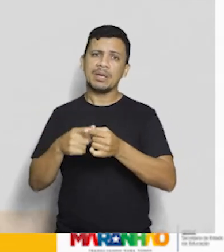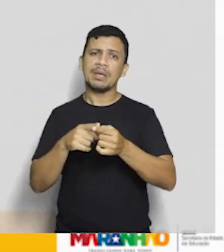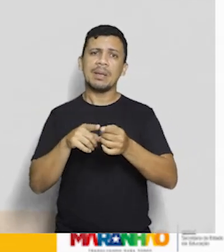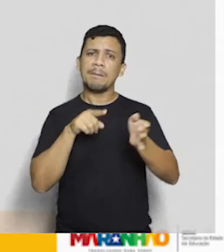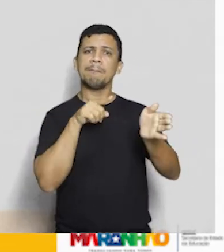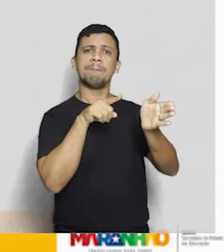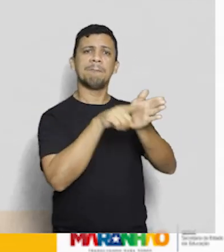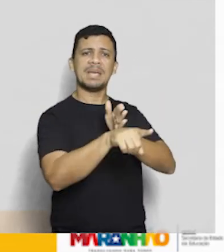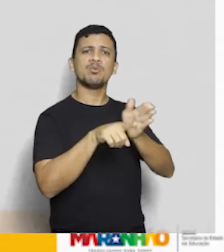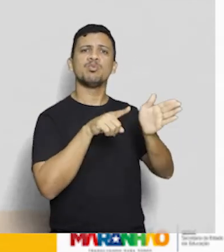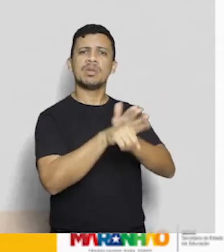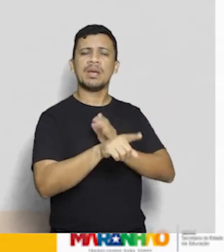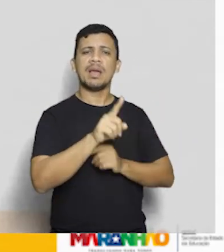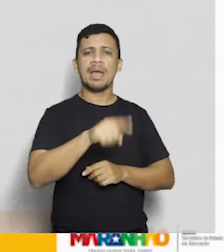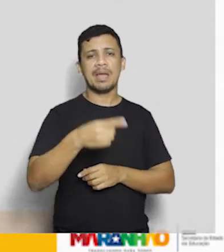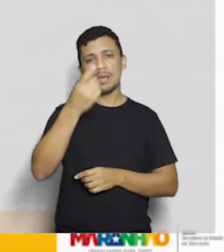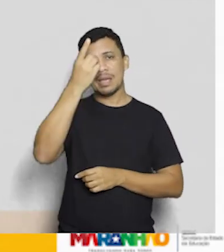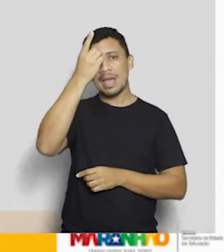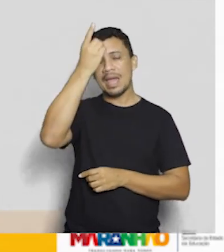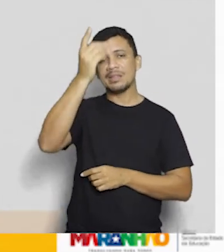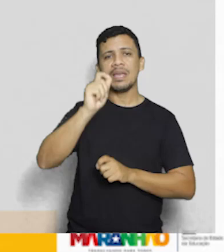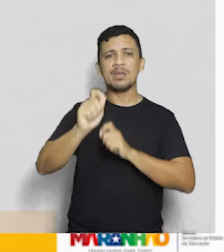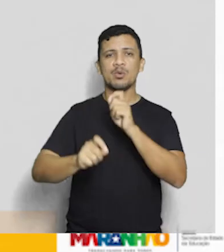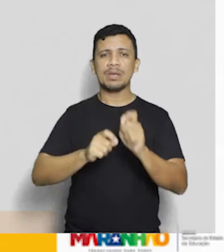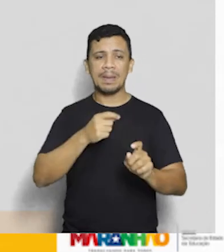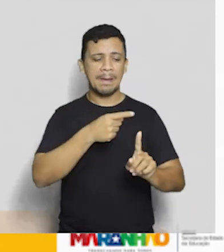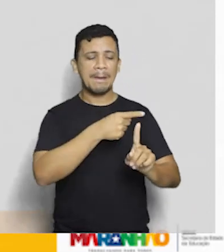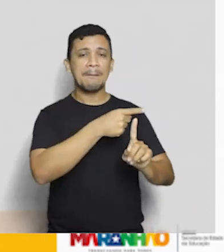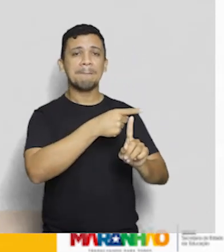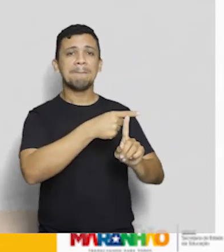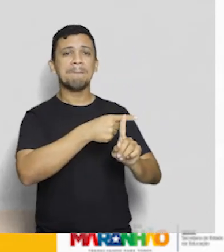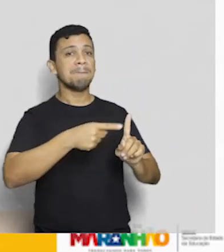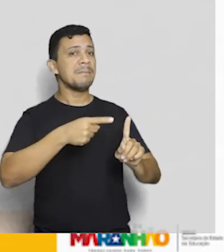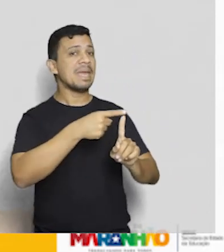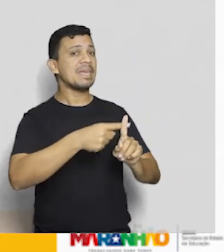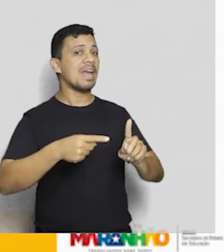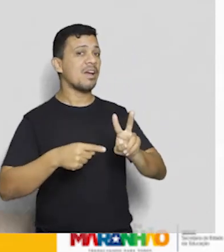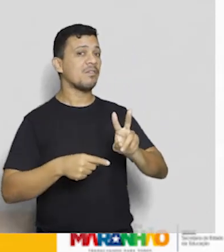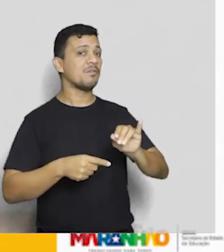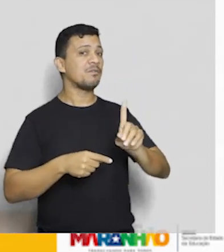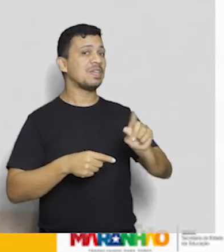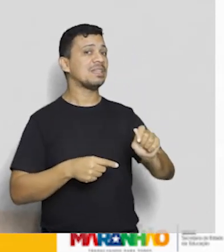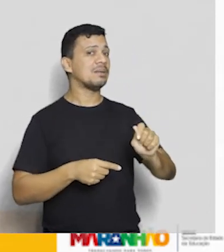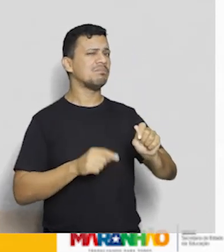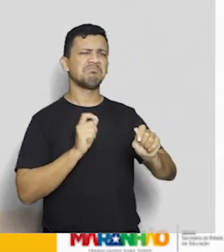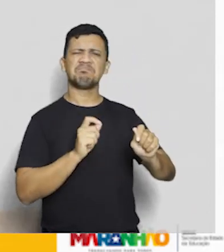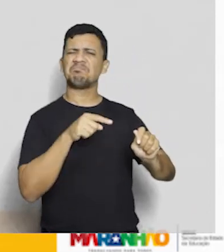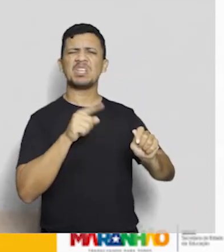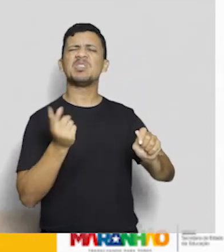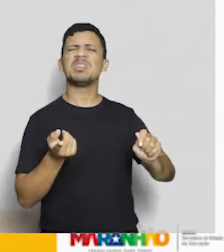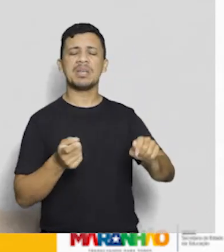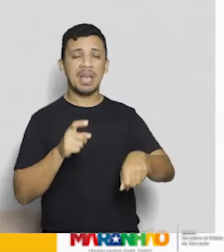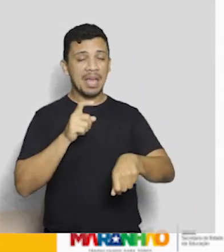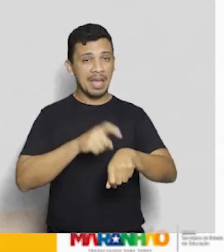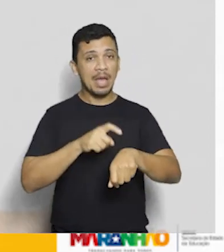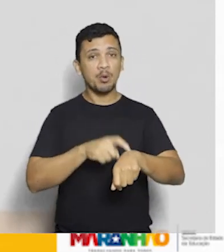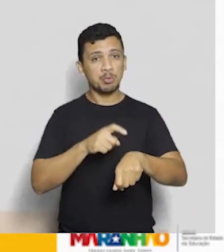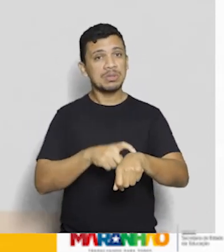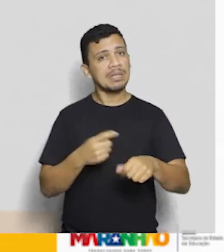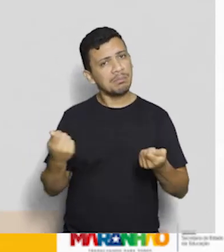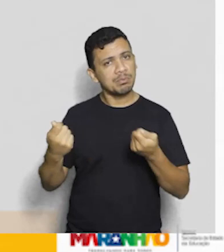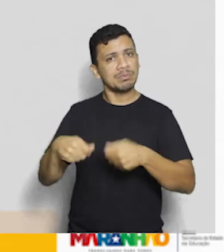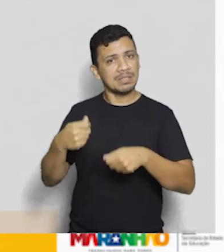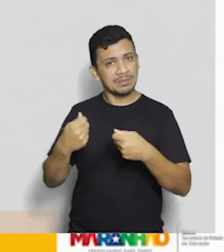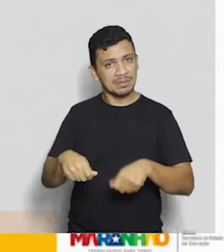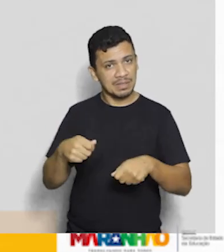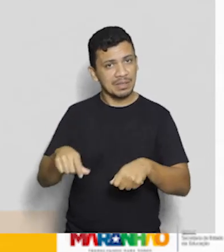tratando sobre a ideia de meia-vida. O que é a meia-vida? É o tempo necessário para que a